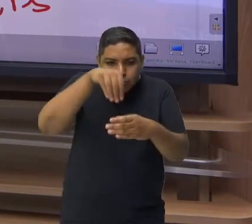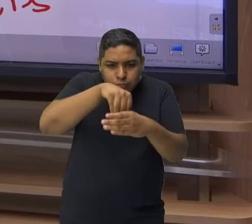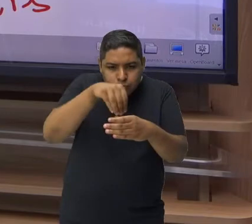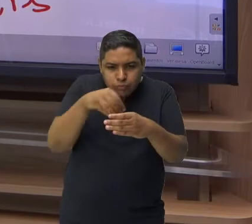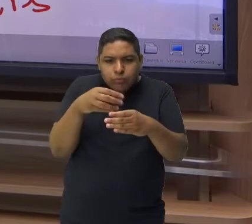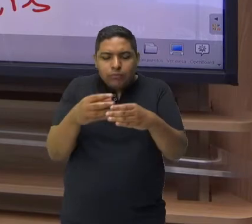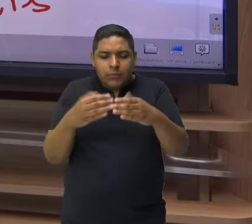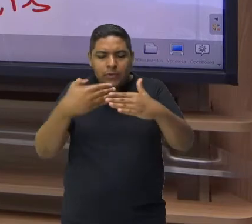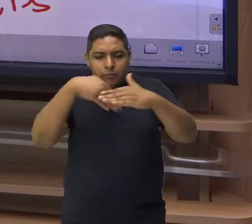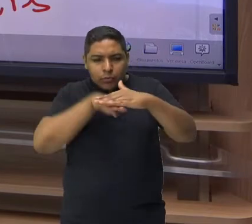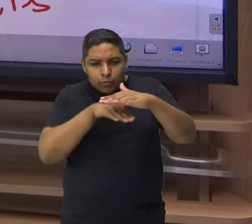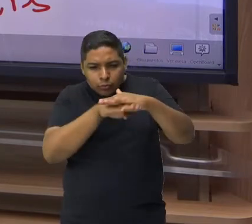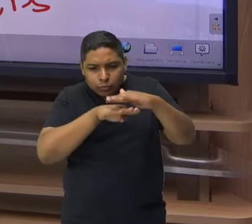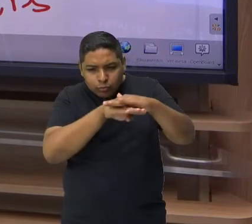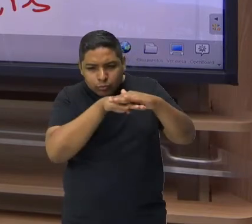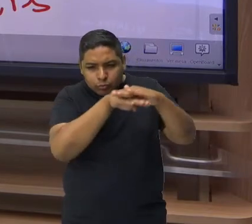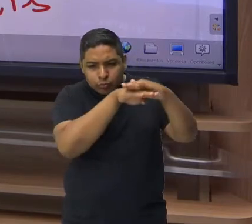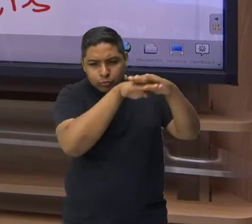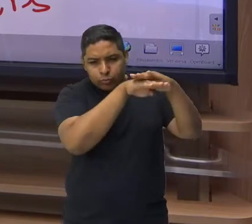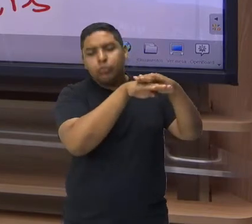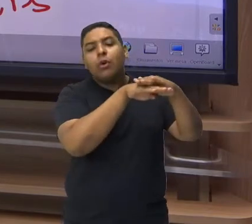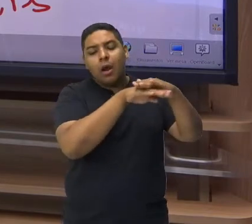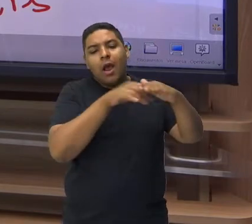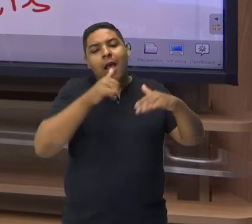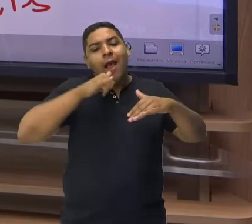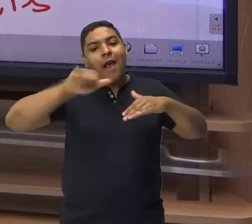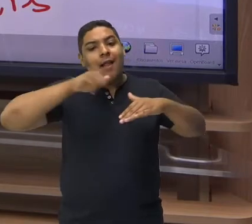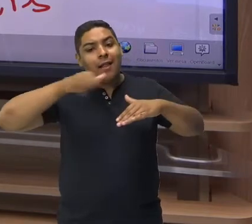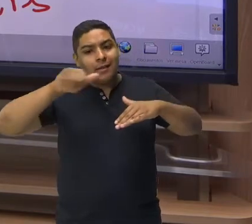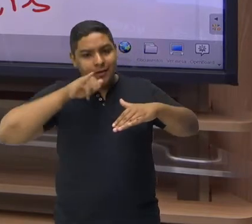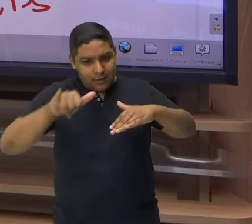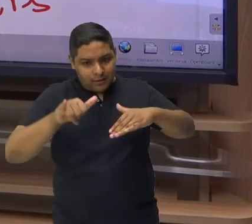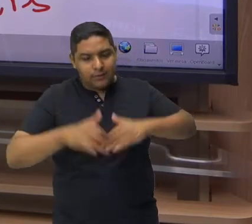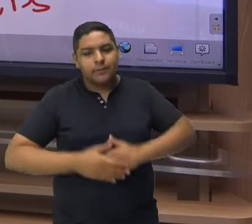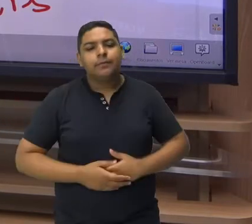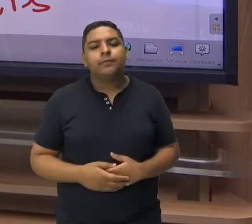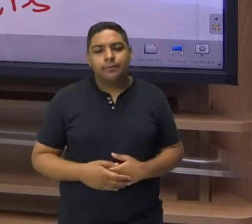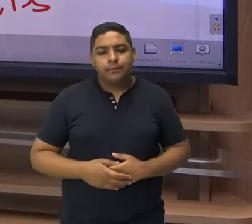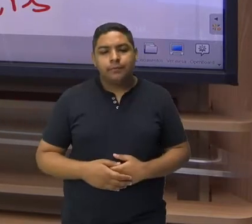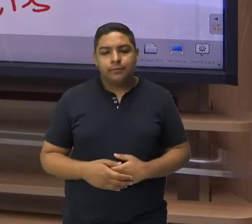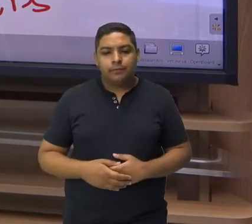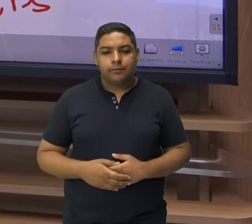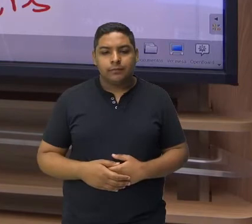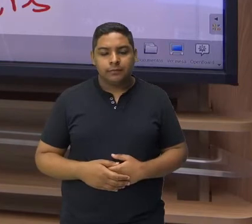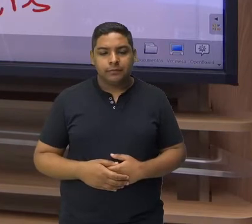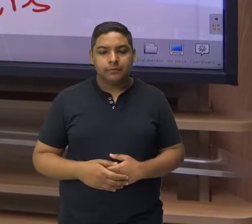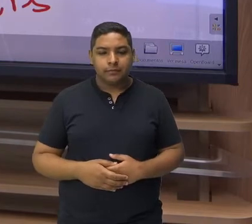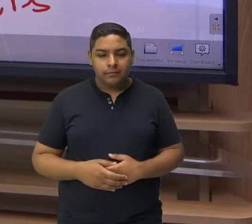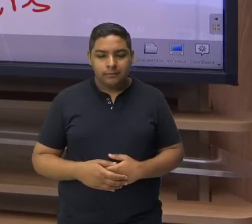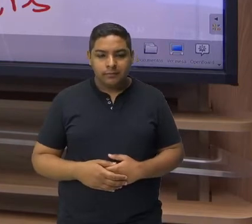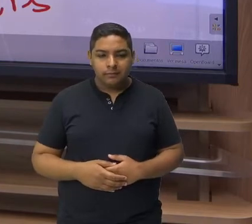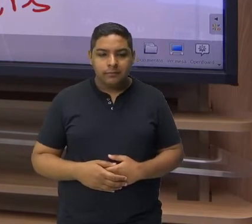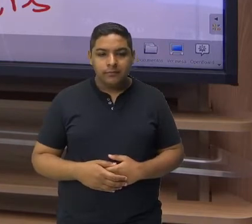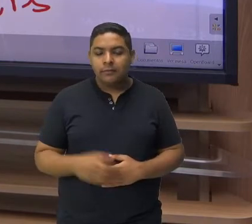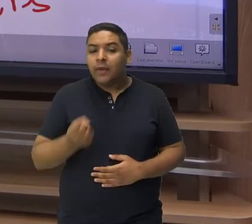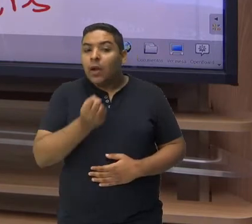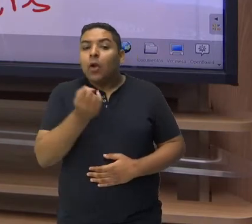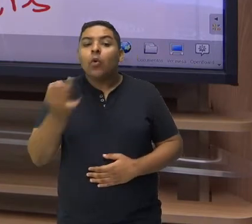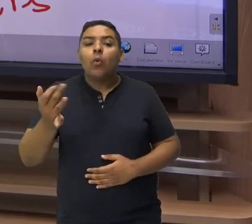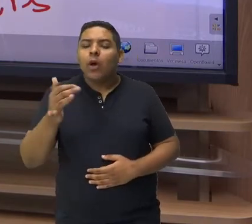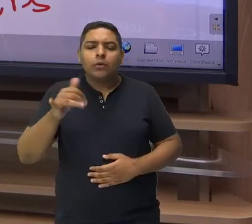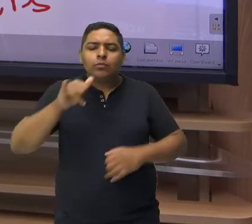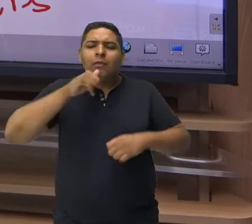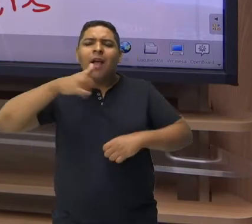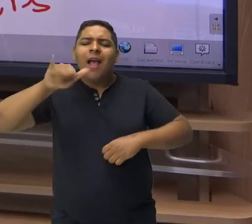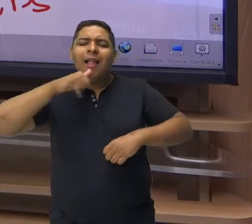esse capacitor tem de armazenar cargas elétricas por unidade de diferença de potencial. Então, quanto de carga